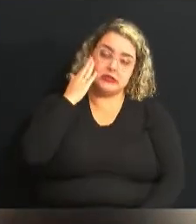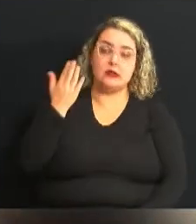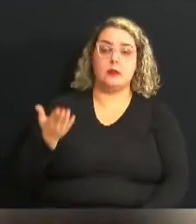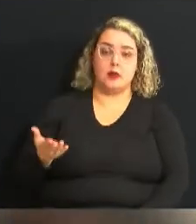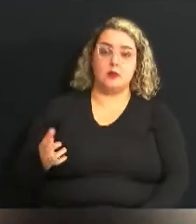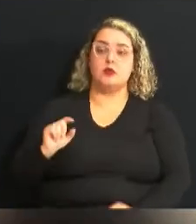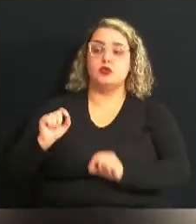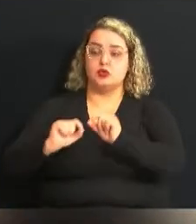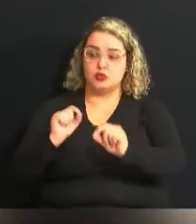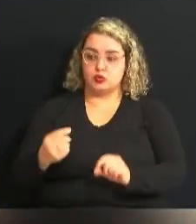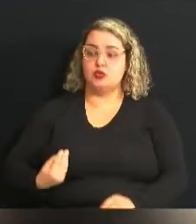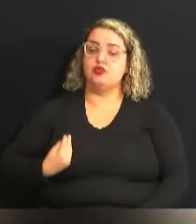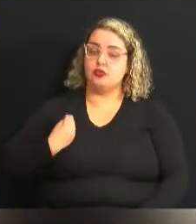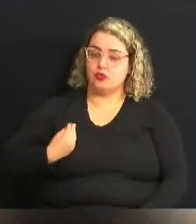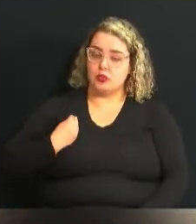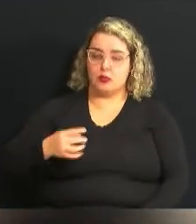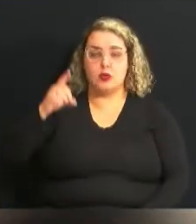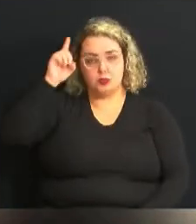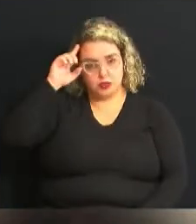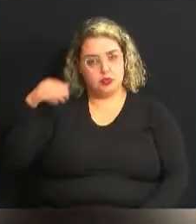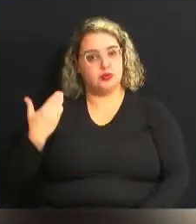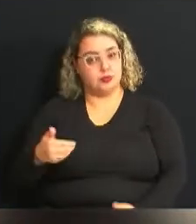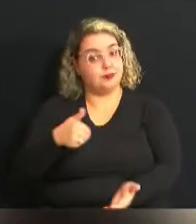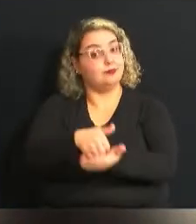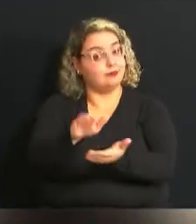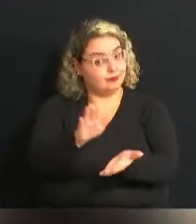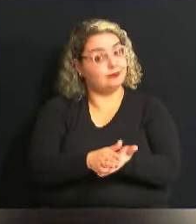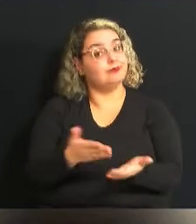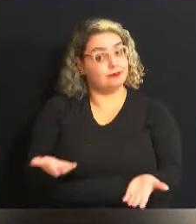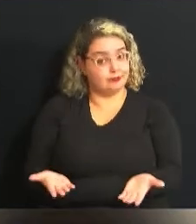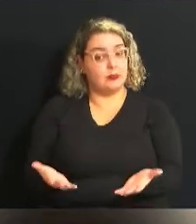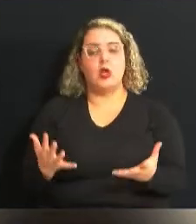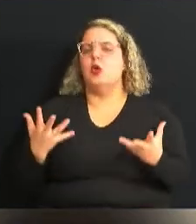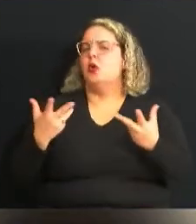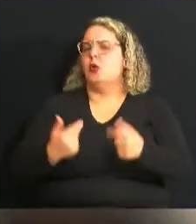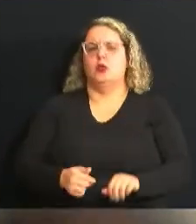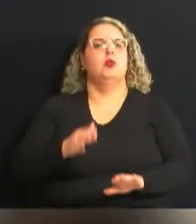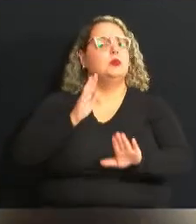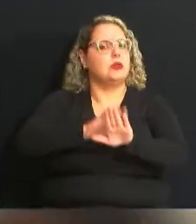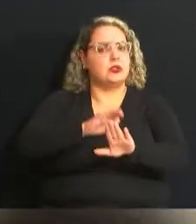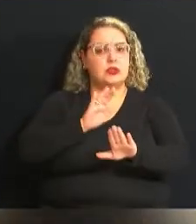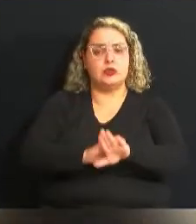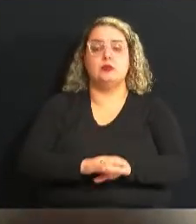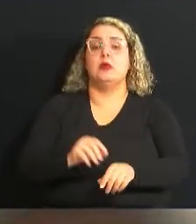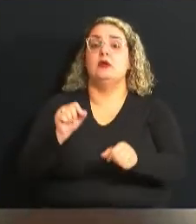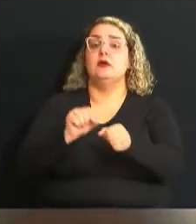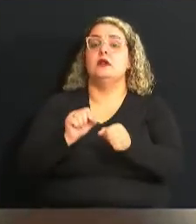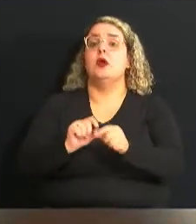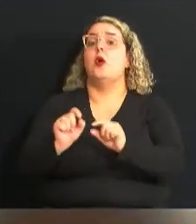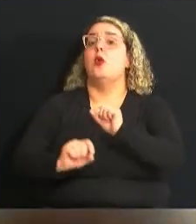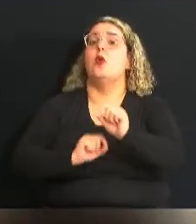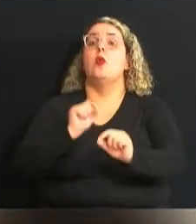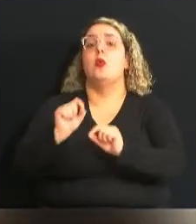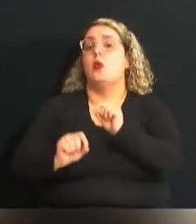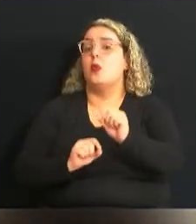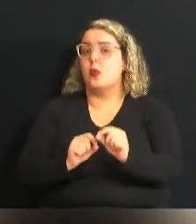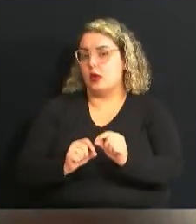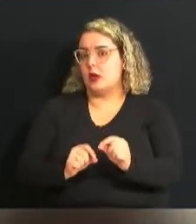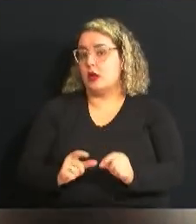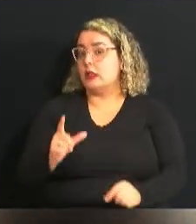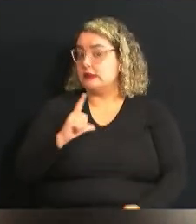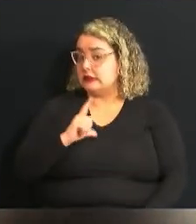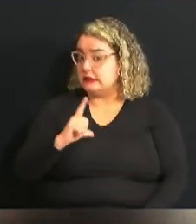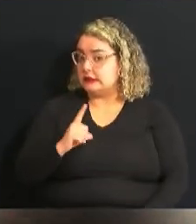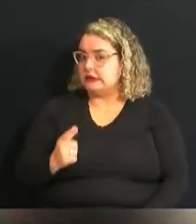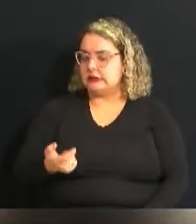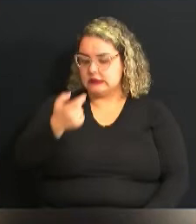passamos no nosso dia a dia com as multas. Então, toda a ação necessária no sentido de fazer com que haja a